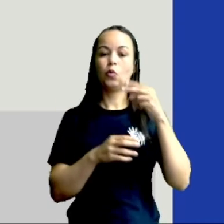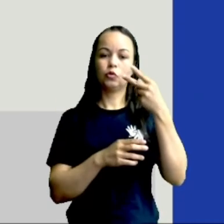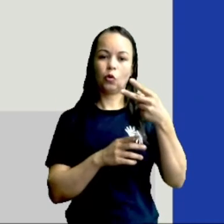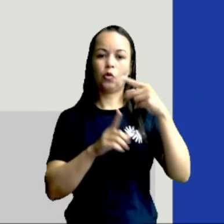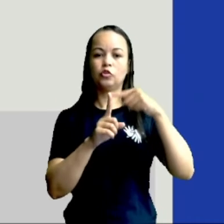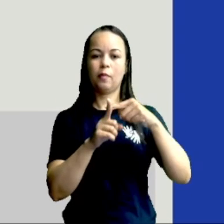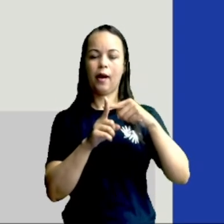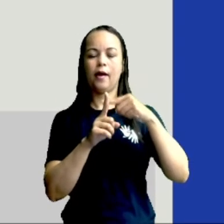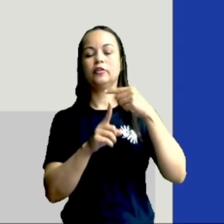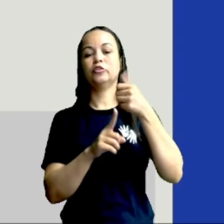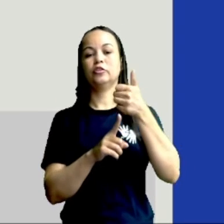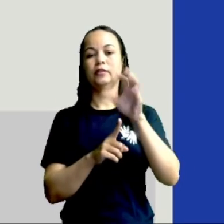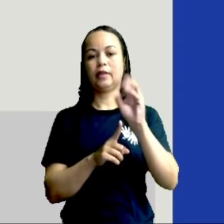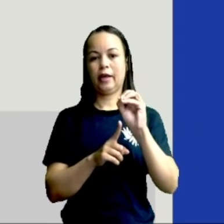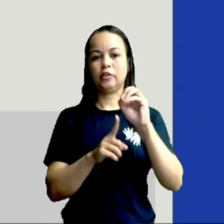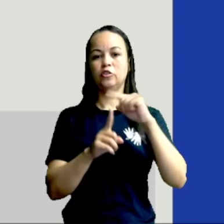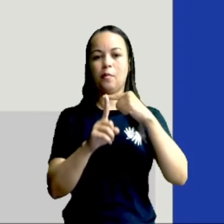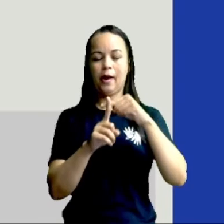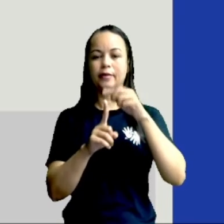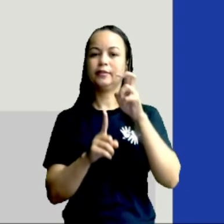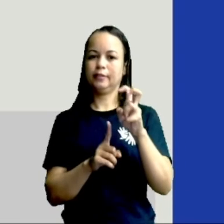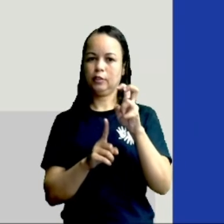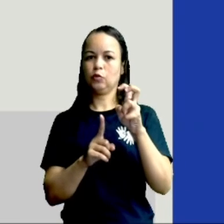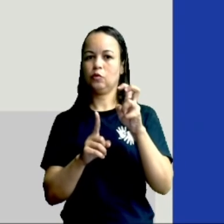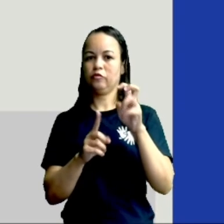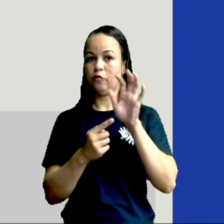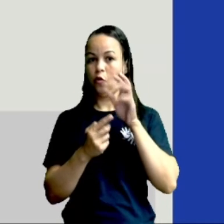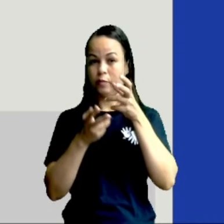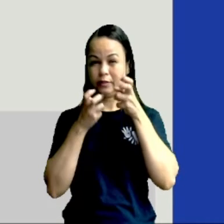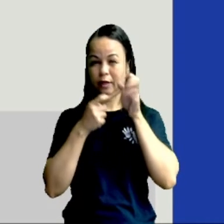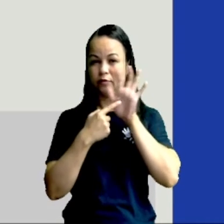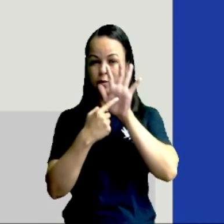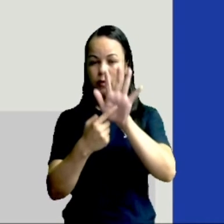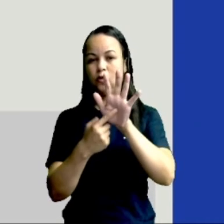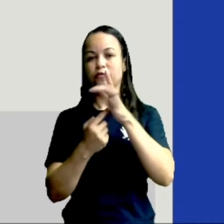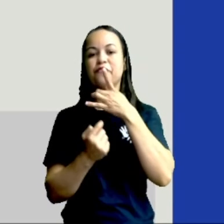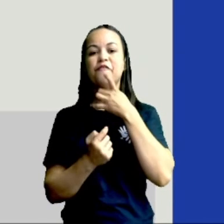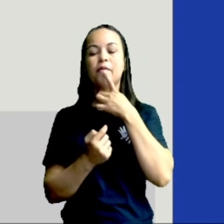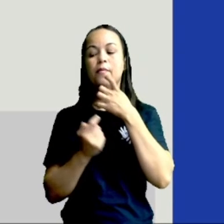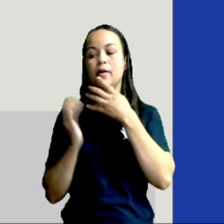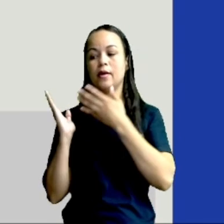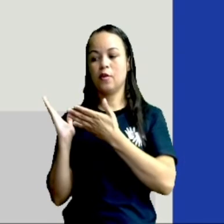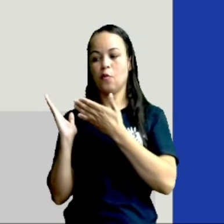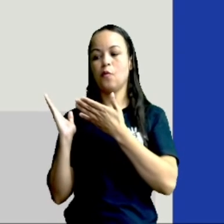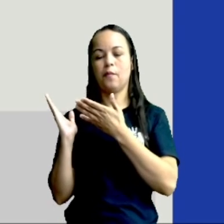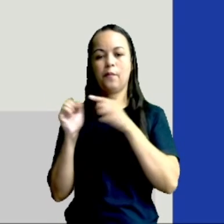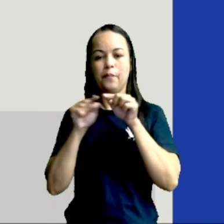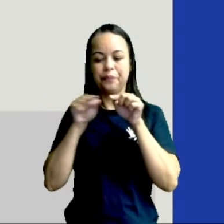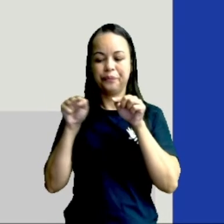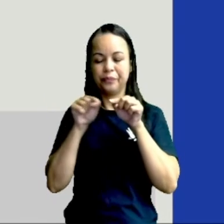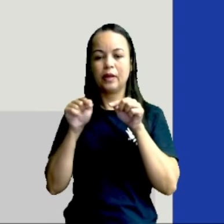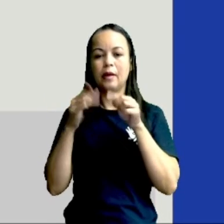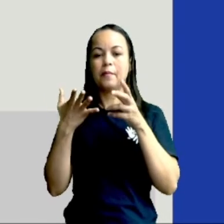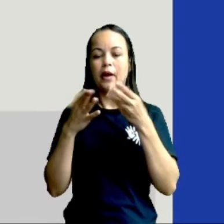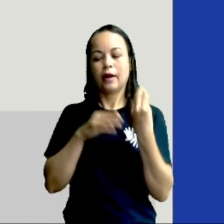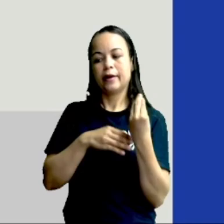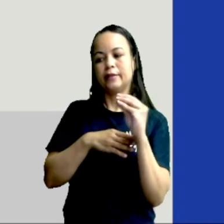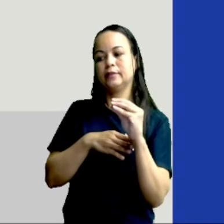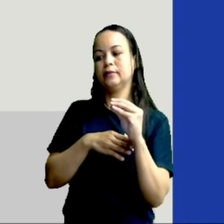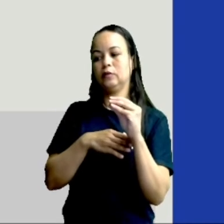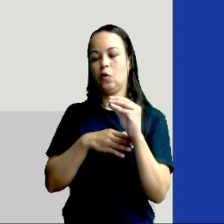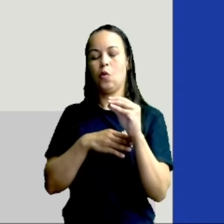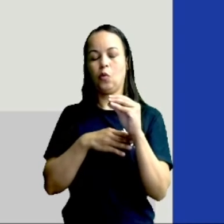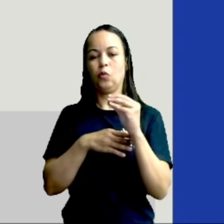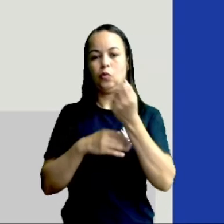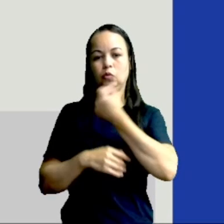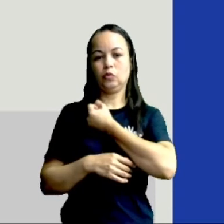10 mais 5. Veja que eu representei de vermelho para vocês entenderem que eu acrescentei esse pacote preto na